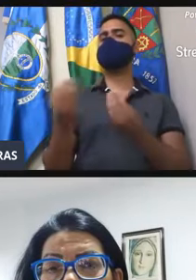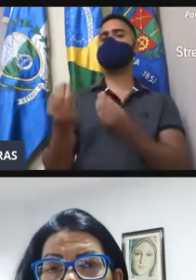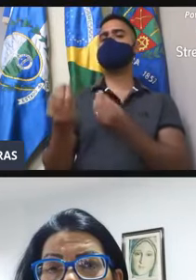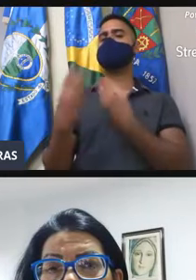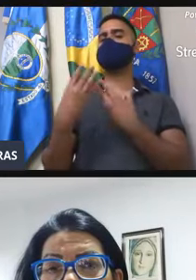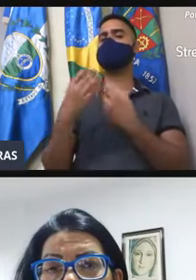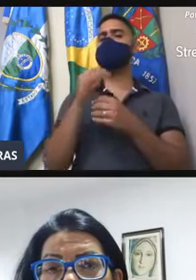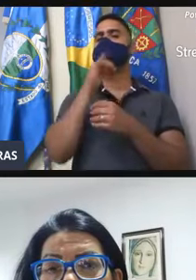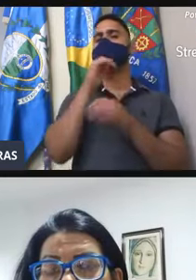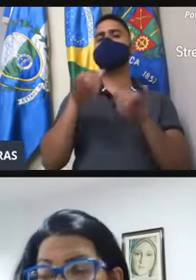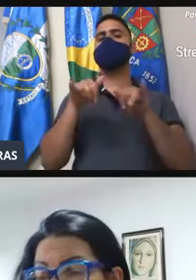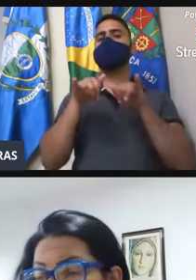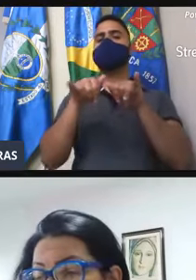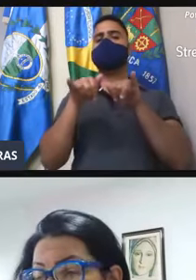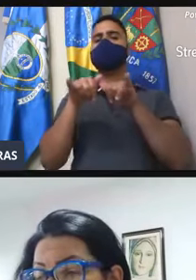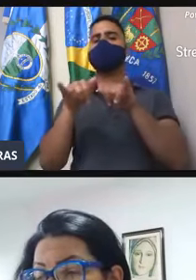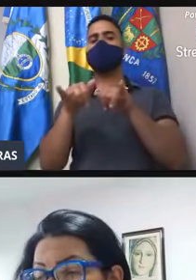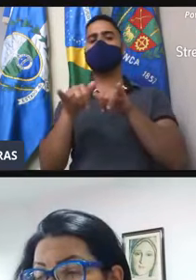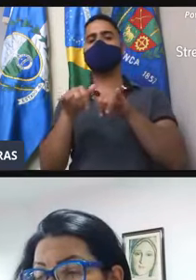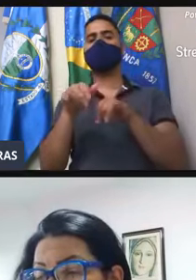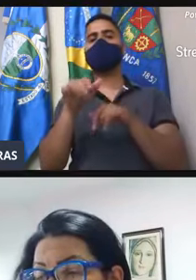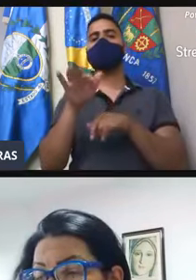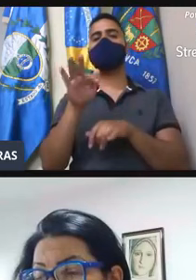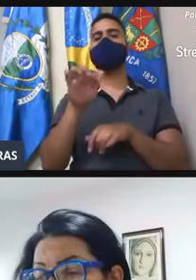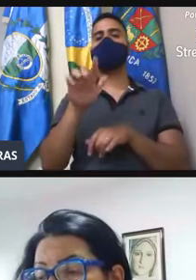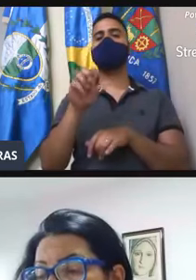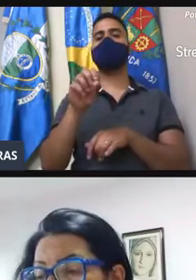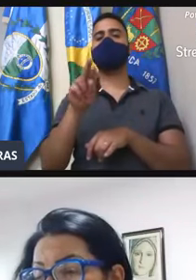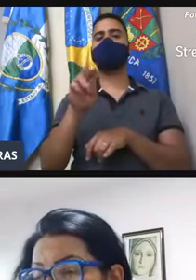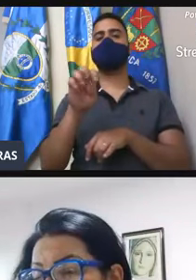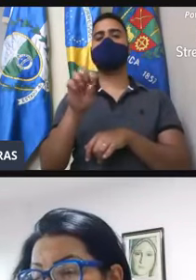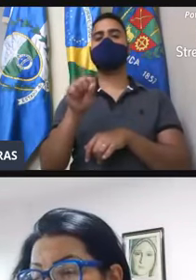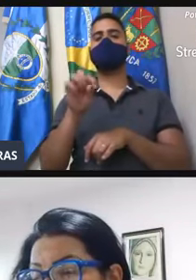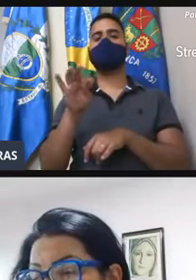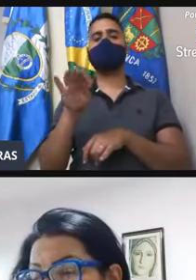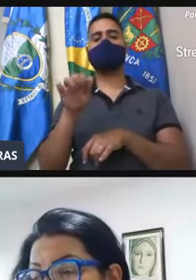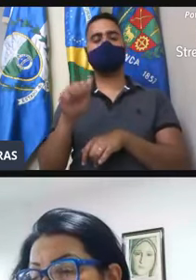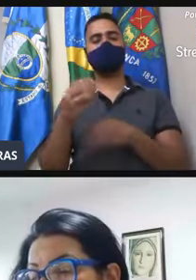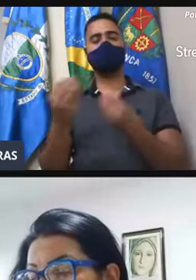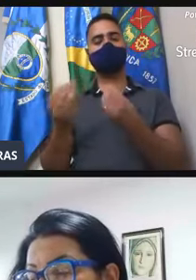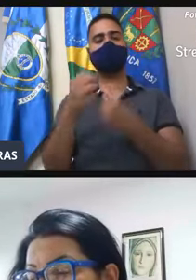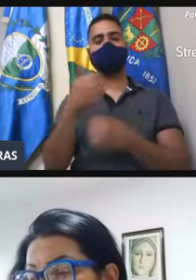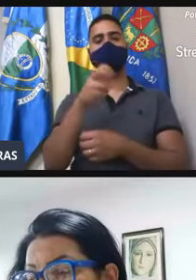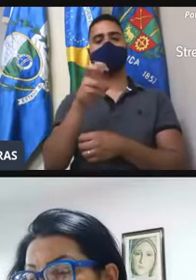Doações do Floresta, nos doou 150 cestas, foi divulgado nas redes sociais.